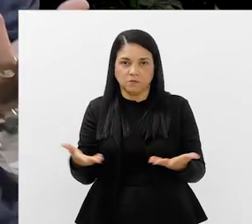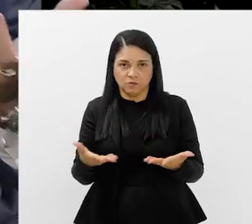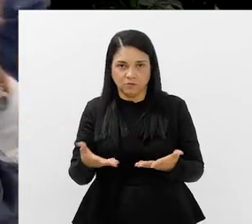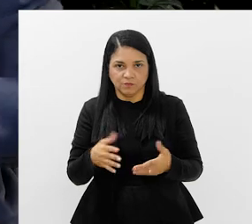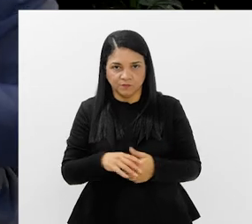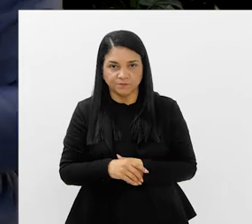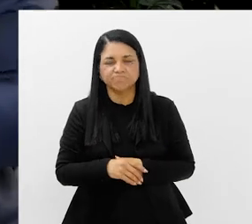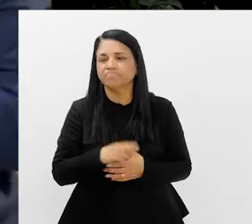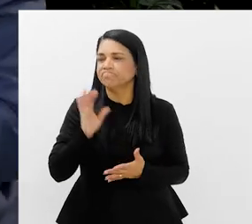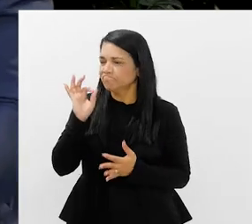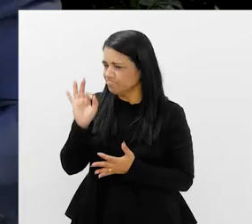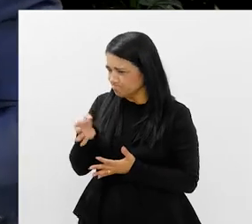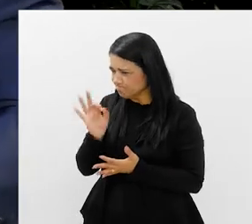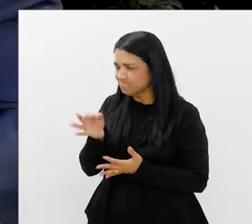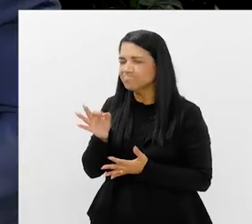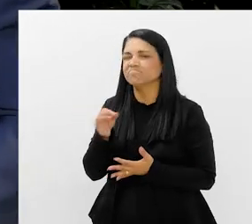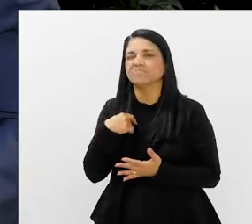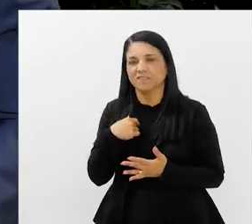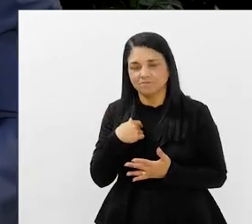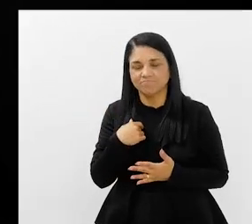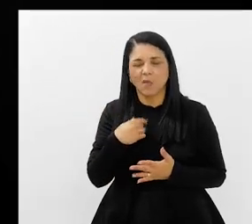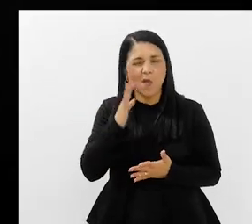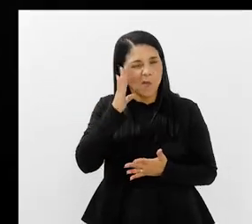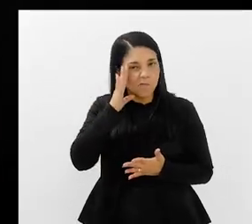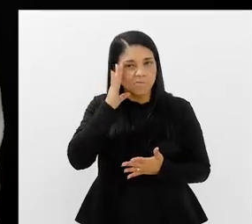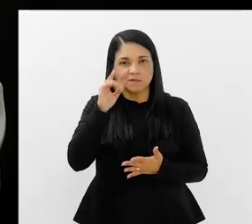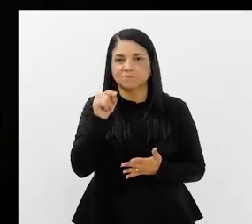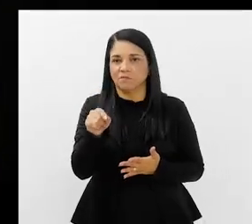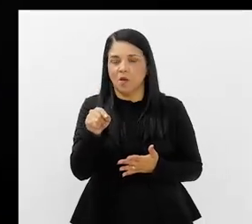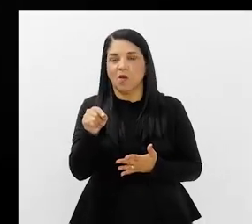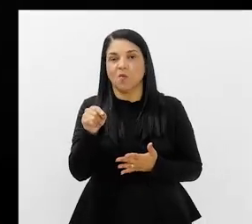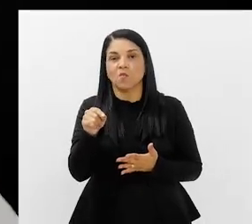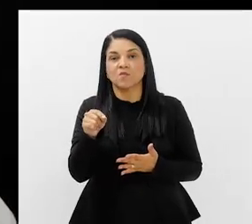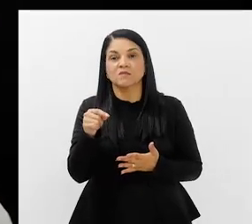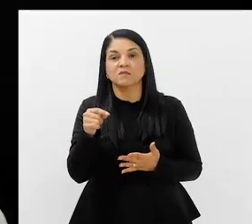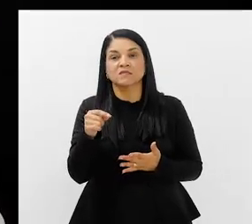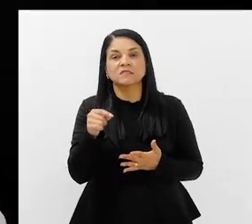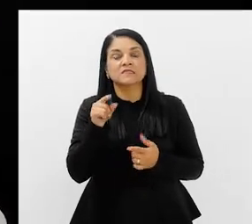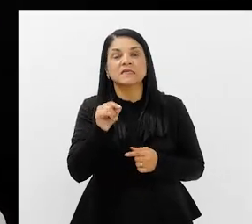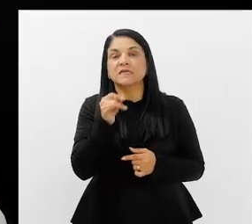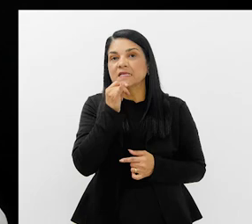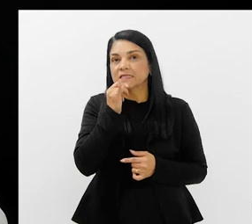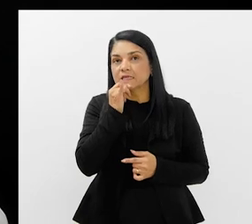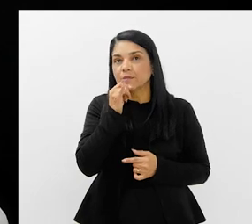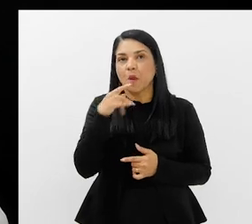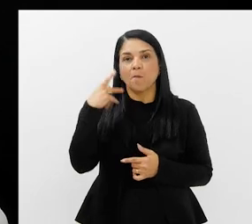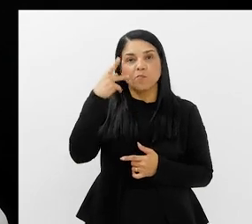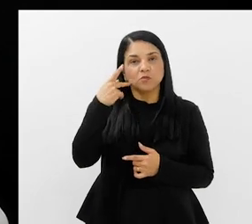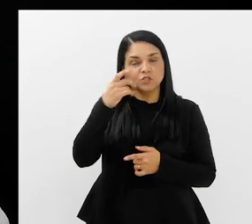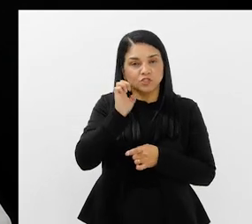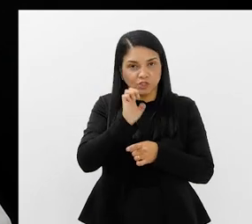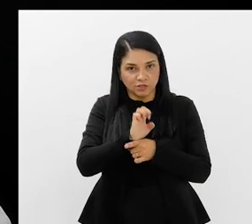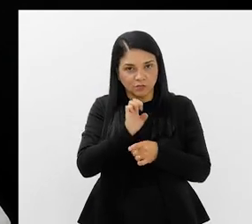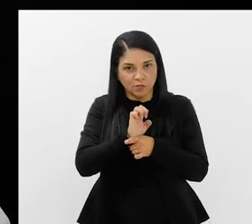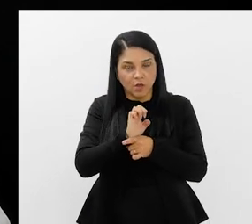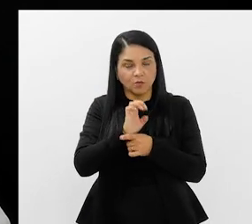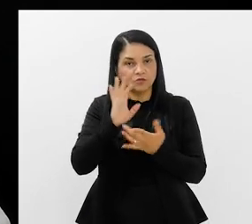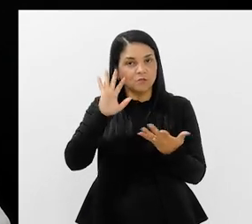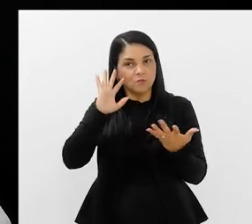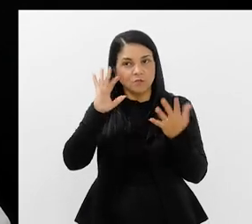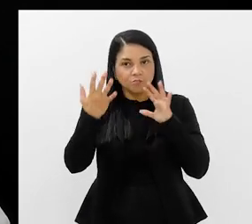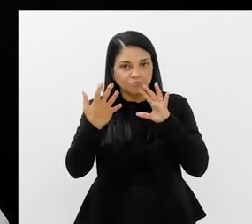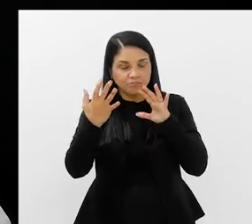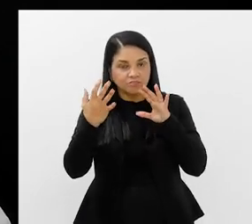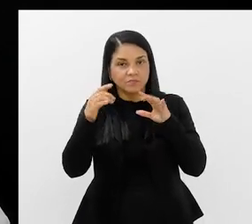desse cenário que nós estamos vivendo hoje. Com certeza, você tocou num ponto central, né? Se a gente pegar, por exemplo, a